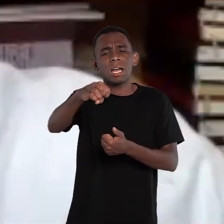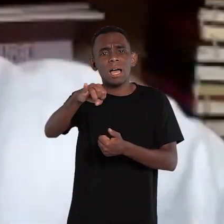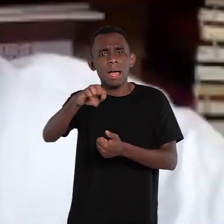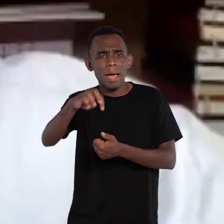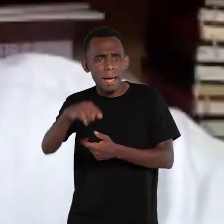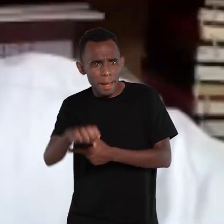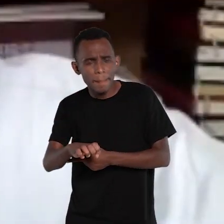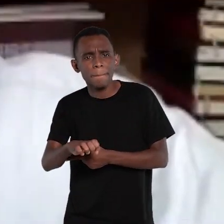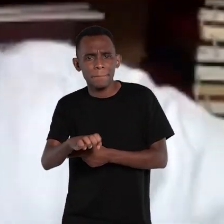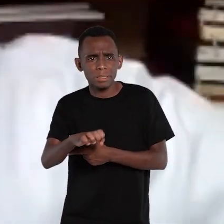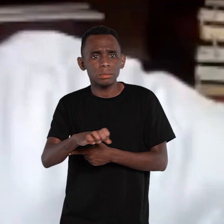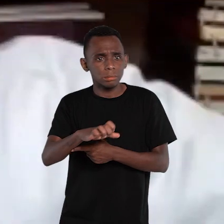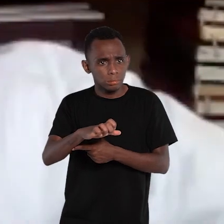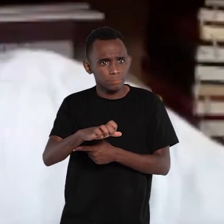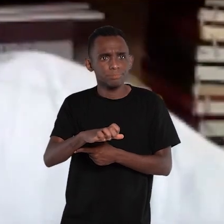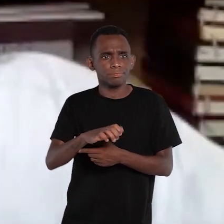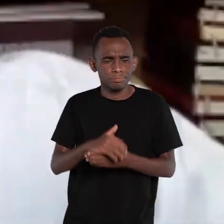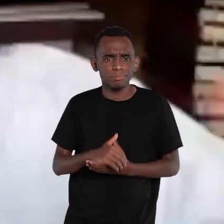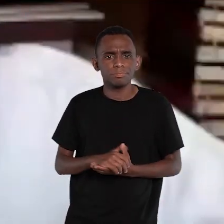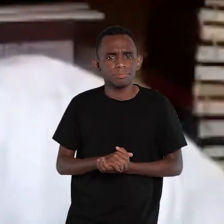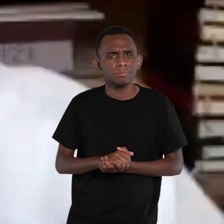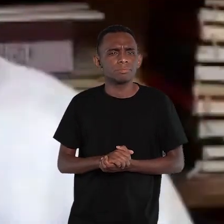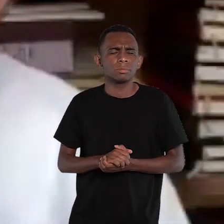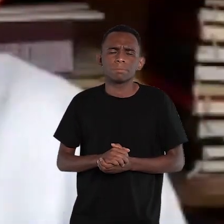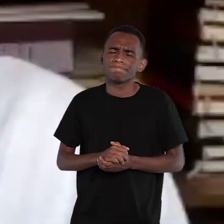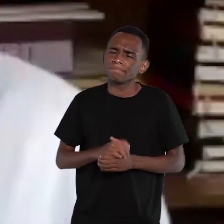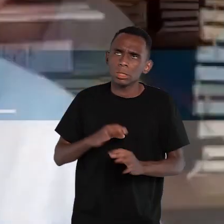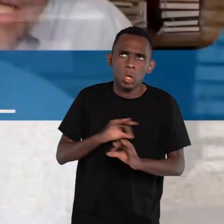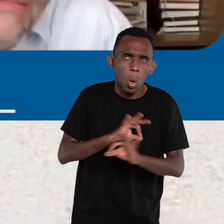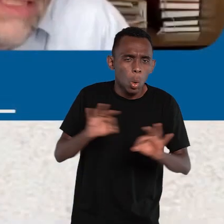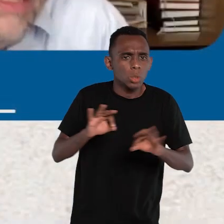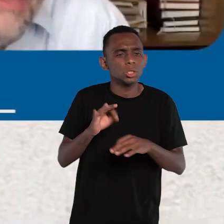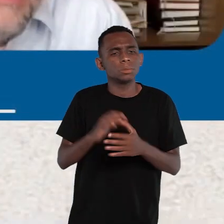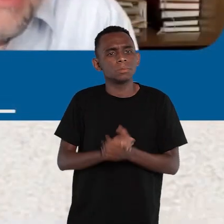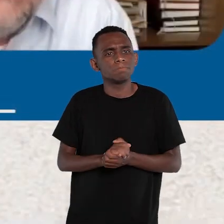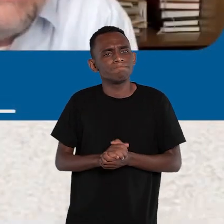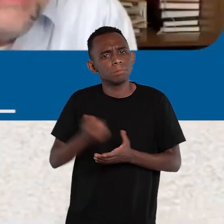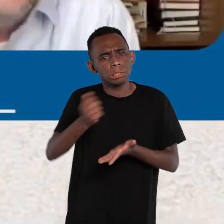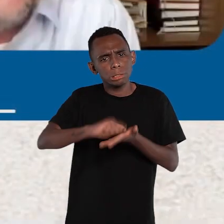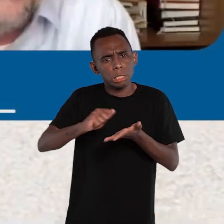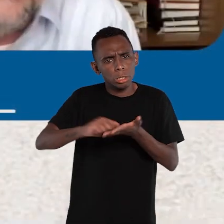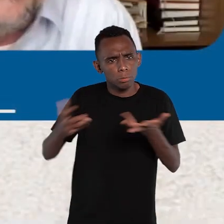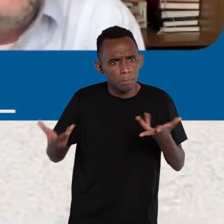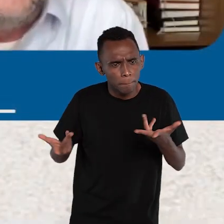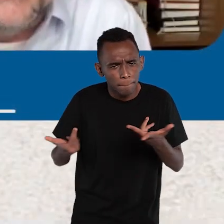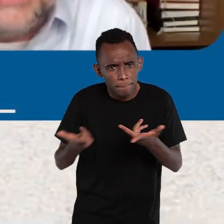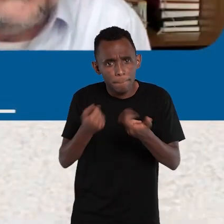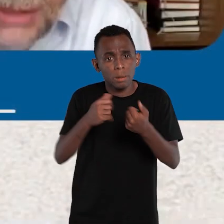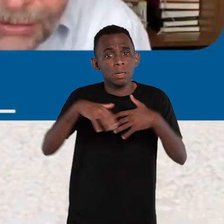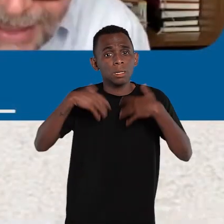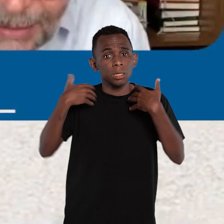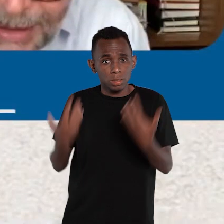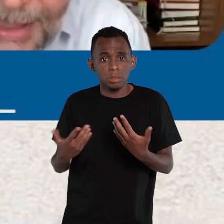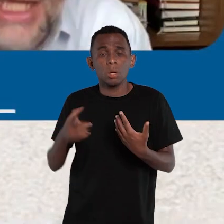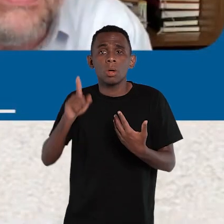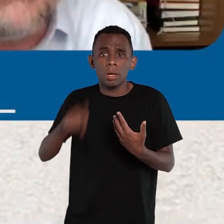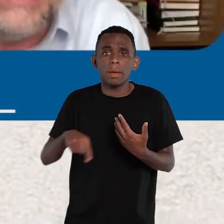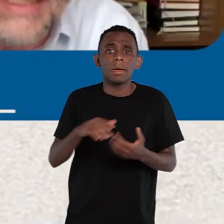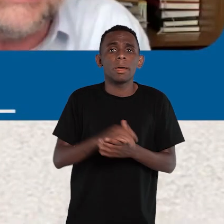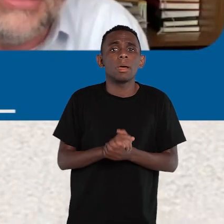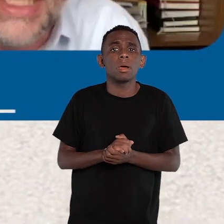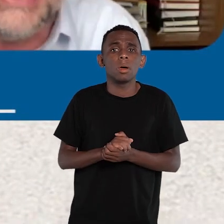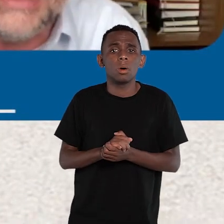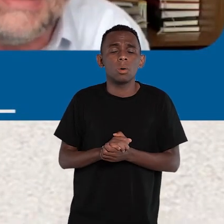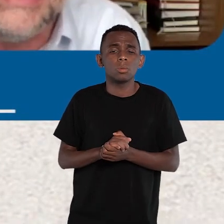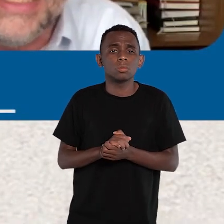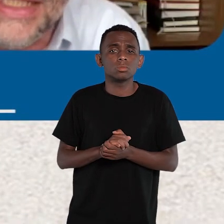Gouveia, o livro dele... Prado Gouveia. Muito, o querido Jaime. sabe, o grande escritor, ele tem isso. Então, de certa maneira, é um pouco a